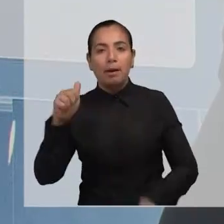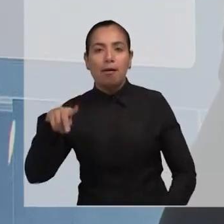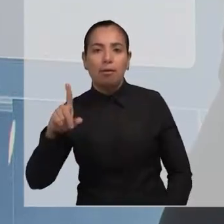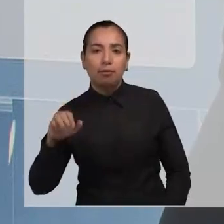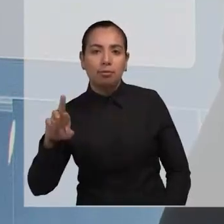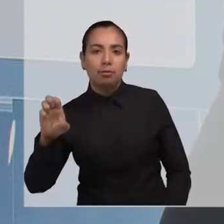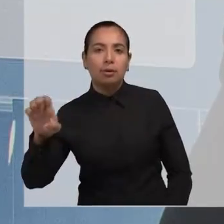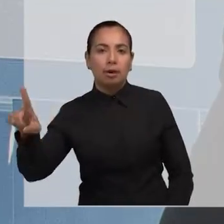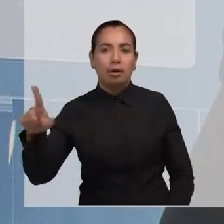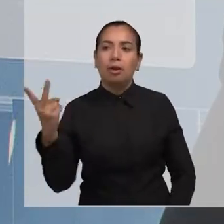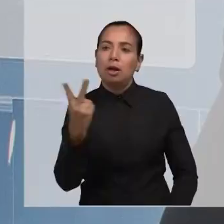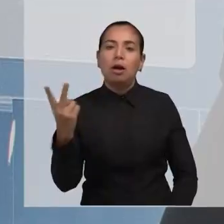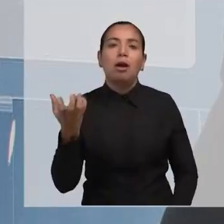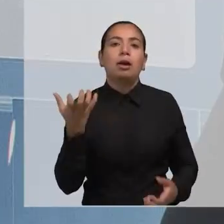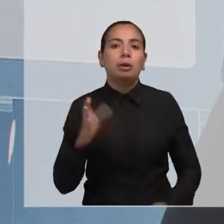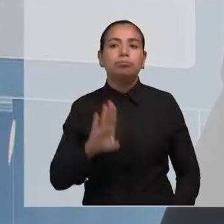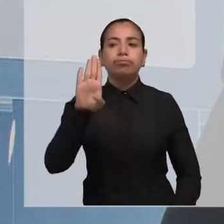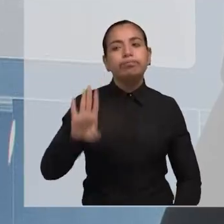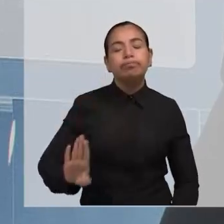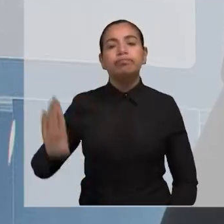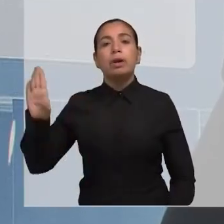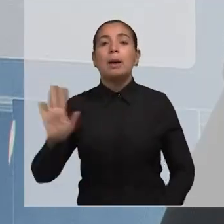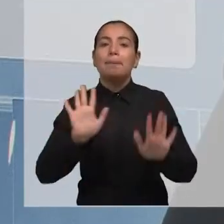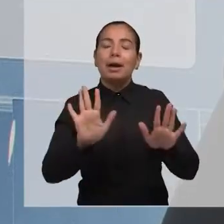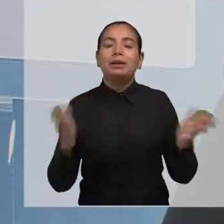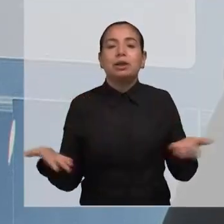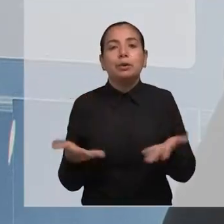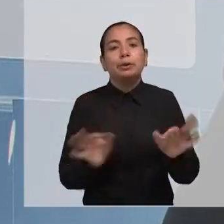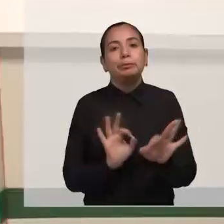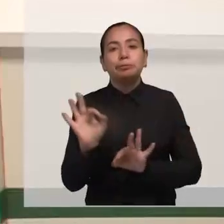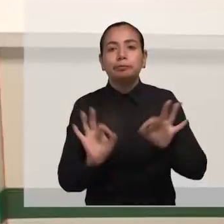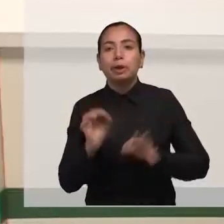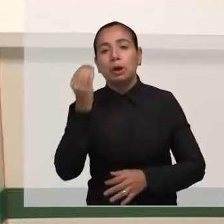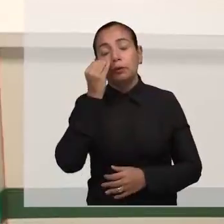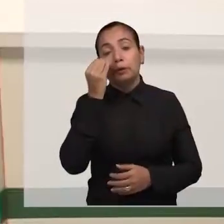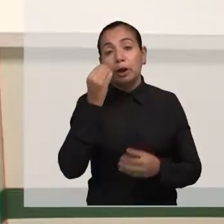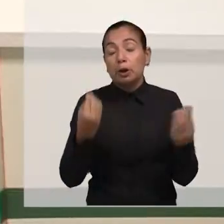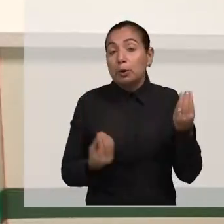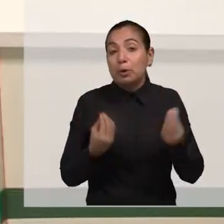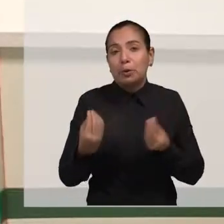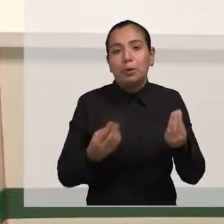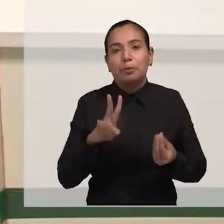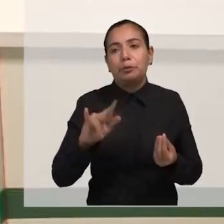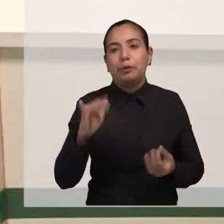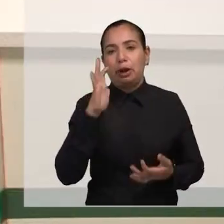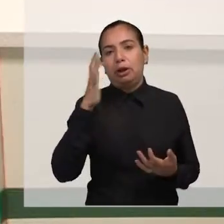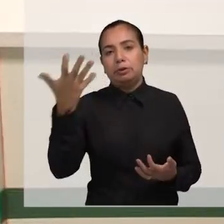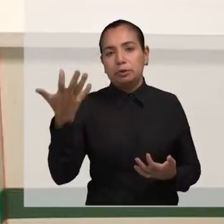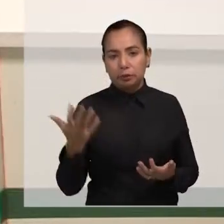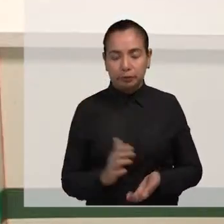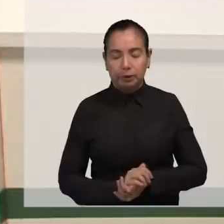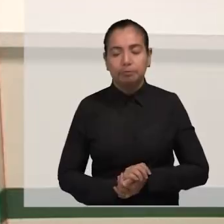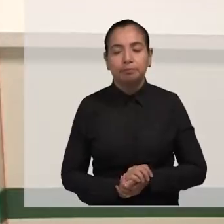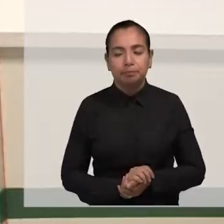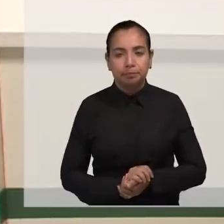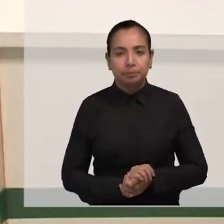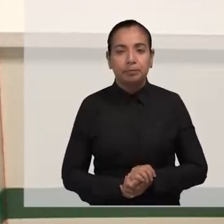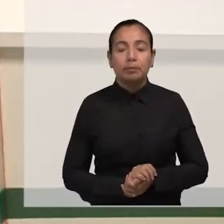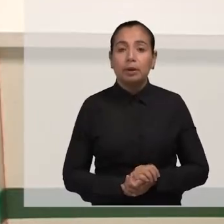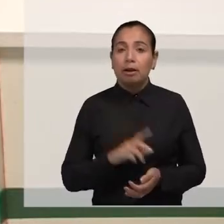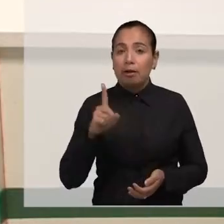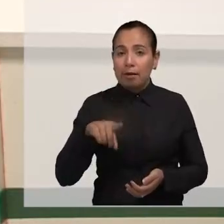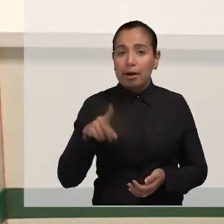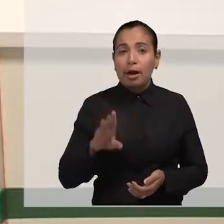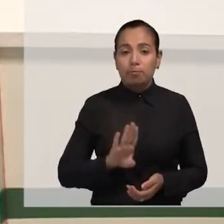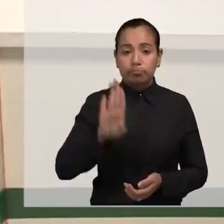querendo, porque quer que o Pimentel seja o candidato ou ela seja candidato a senador para manter a vaga do PT. Ela foi